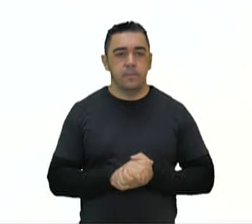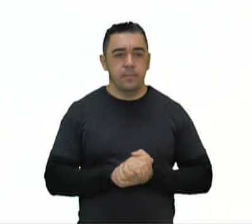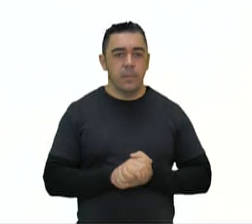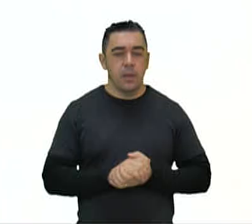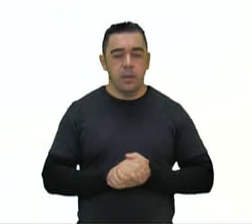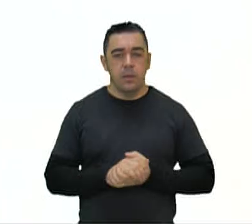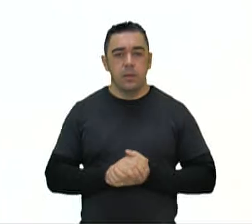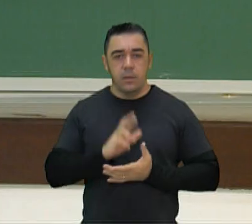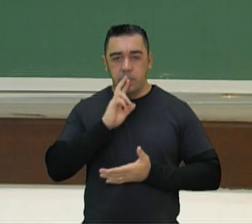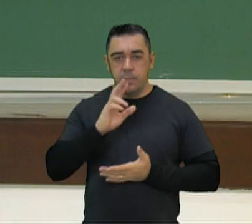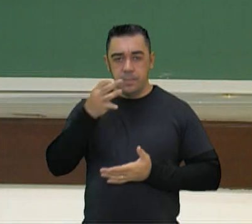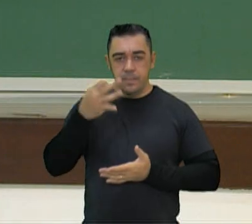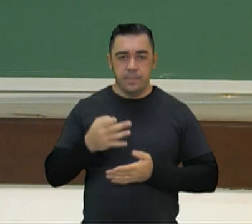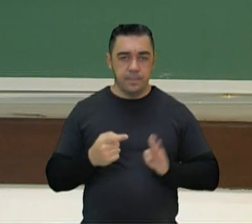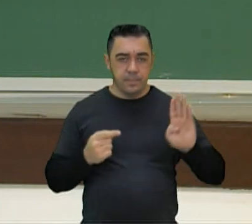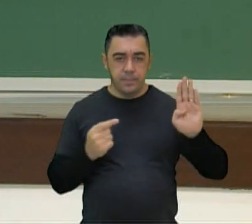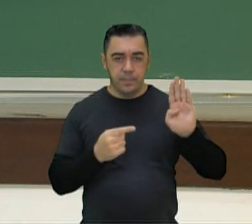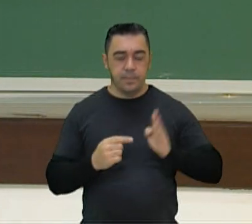letra B.